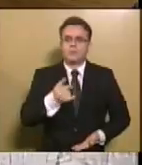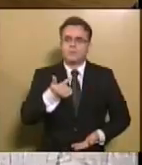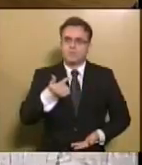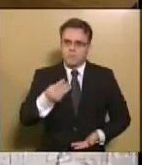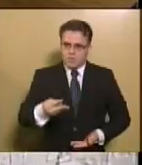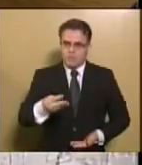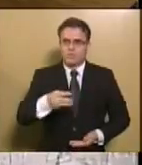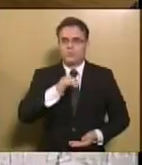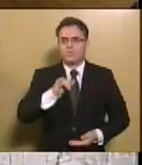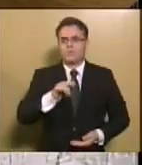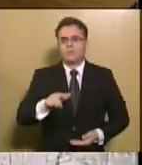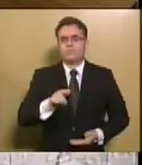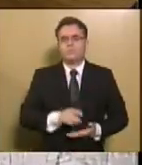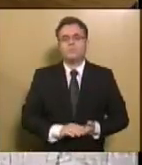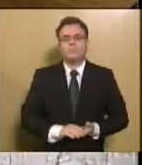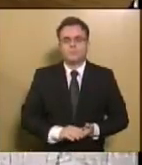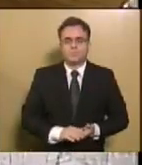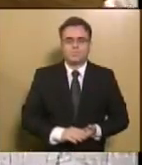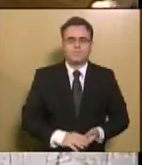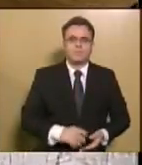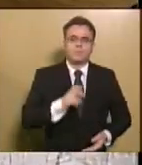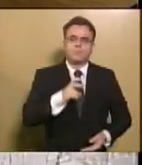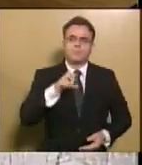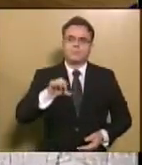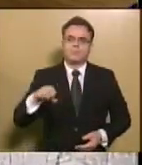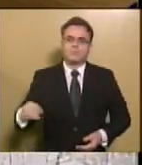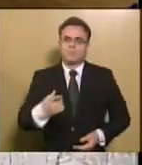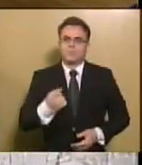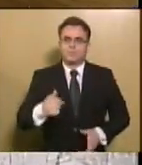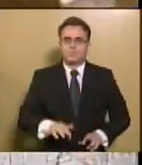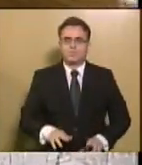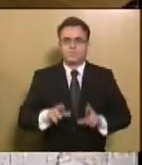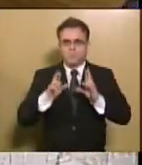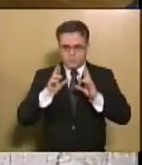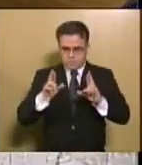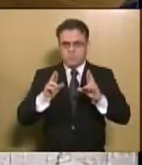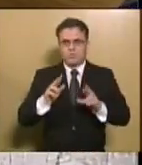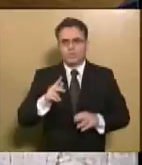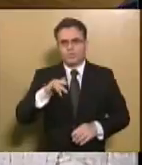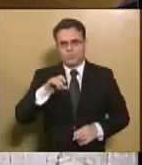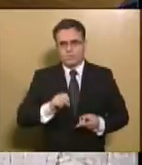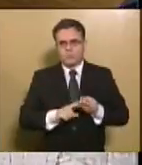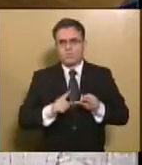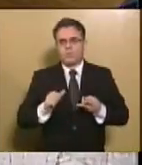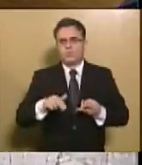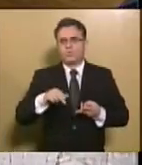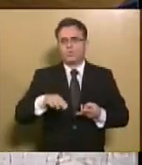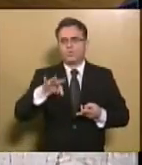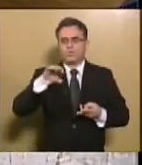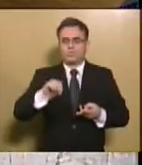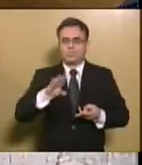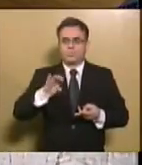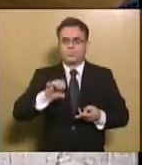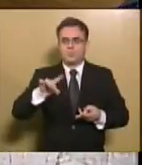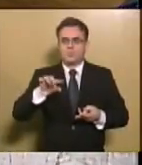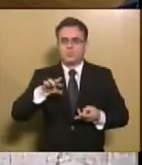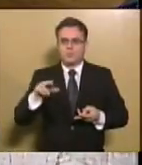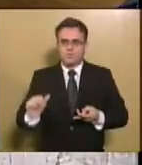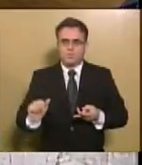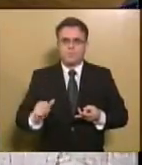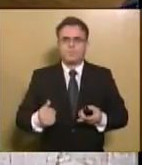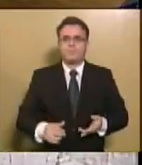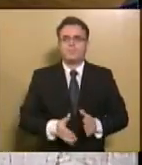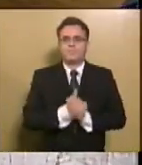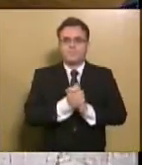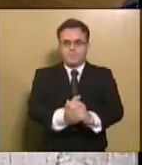de julho. Requerimento de número 590, de autoria dos deputados Jorge Passos e Augusto Bezerra. Congratulações à